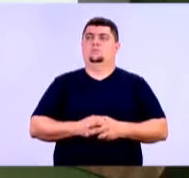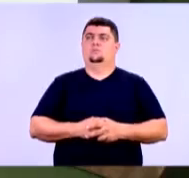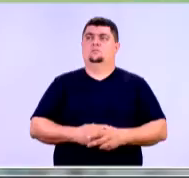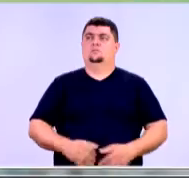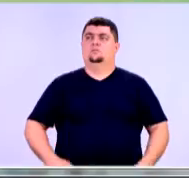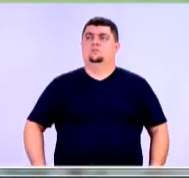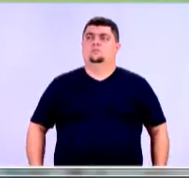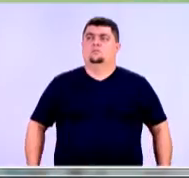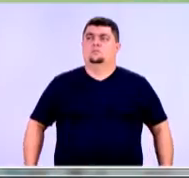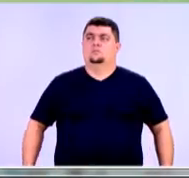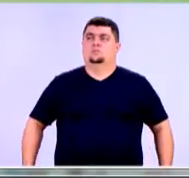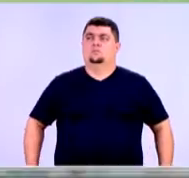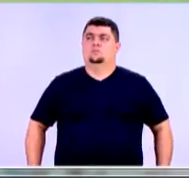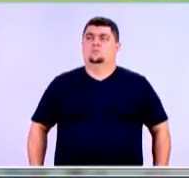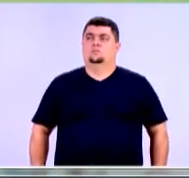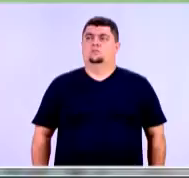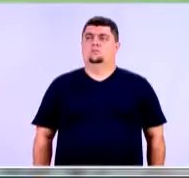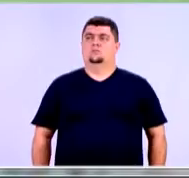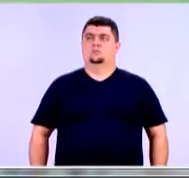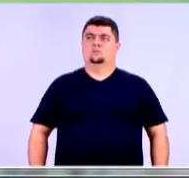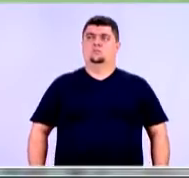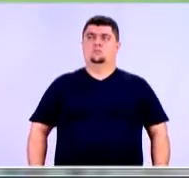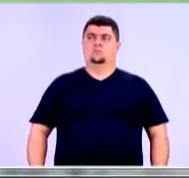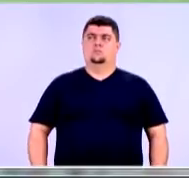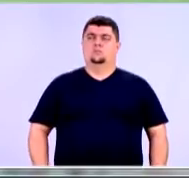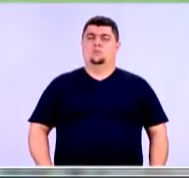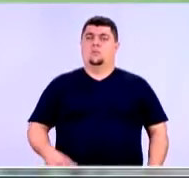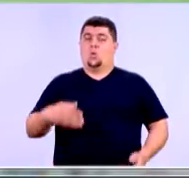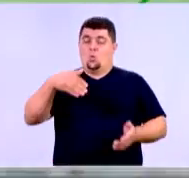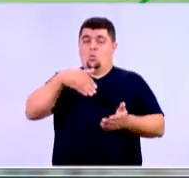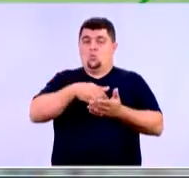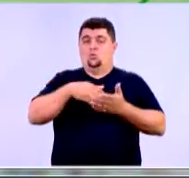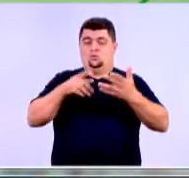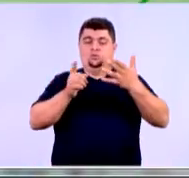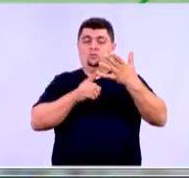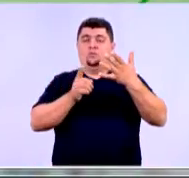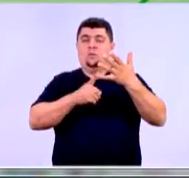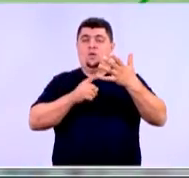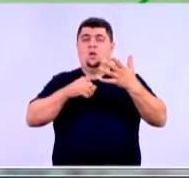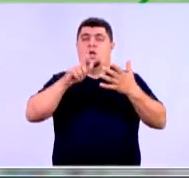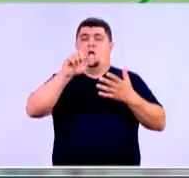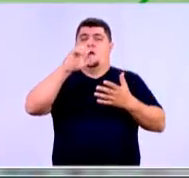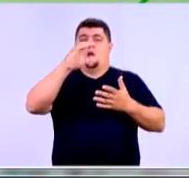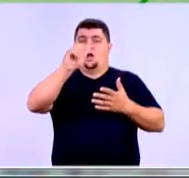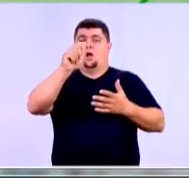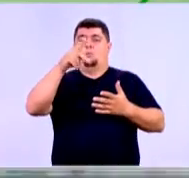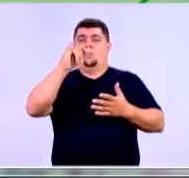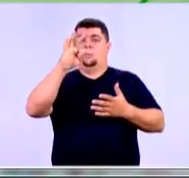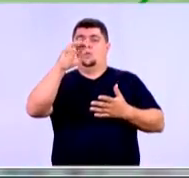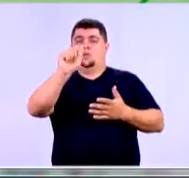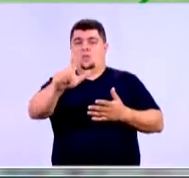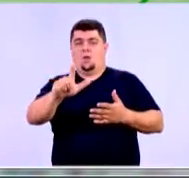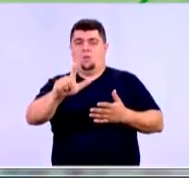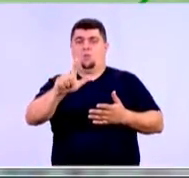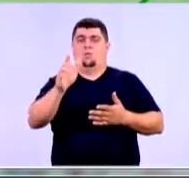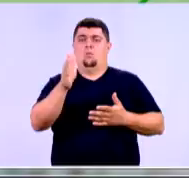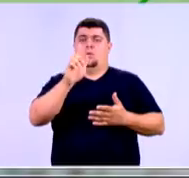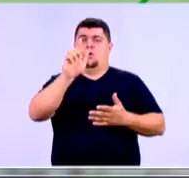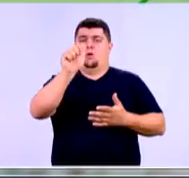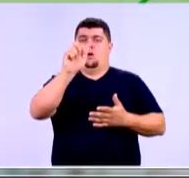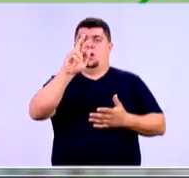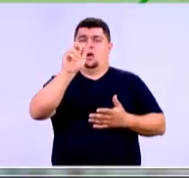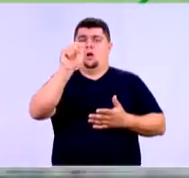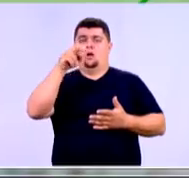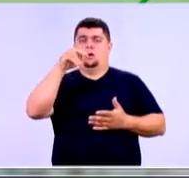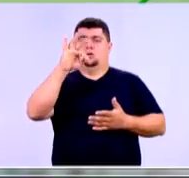O último tópico da análise técnica de risco está ligado ao capital garantidor. Capital garantidor, gente, é aquilo